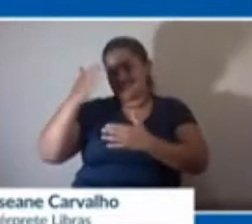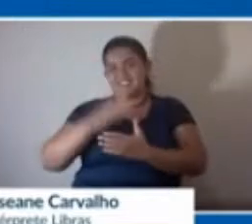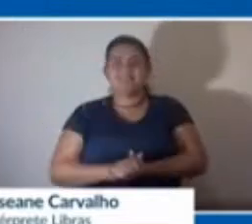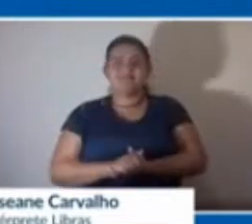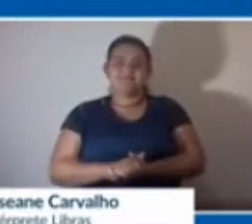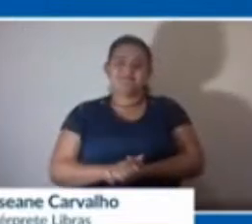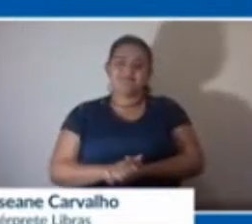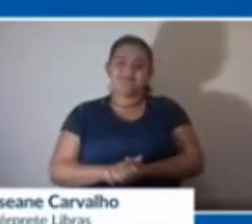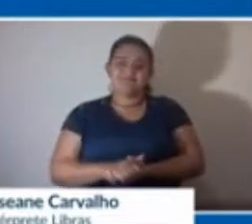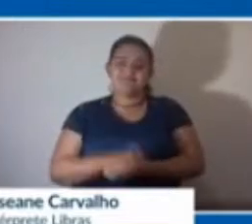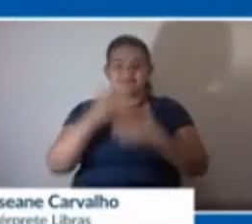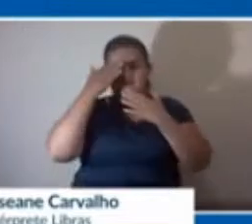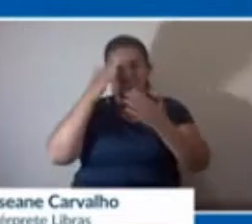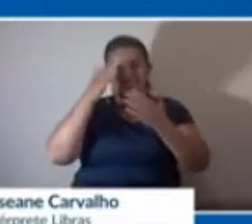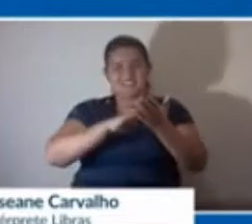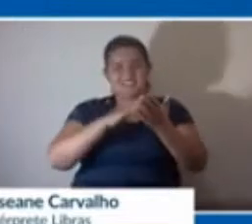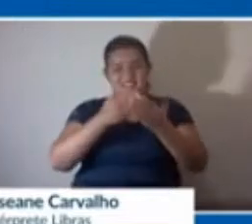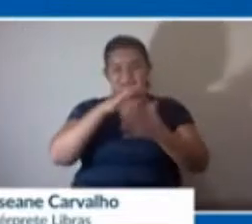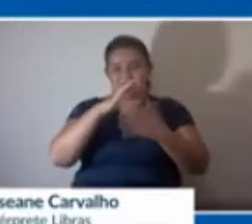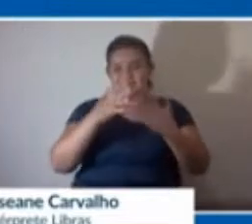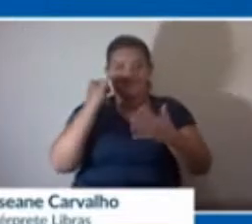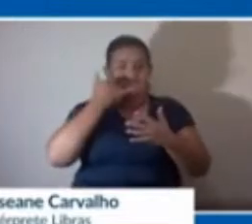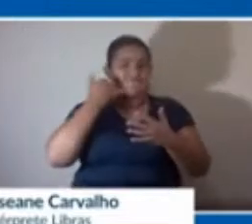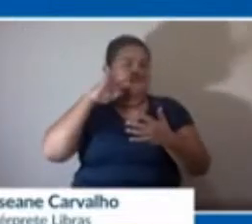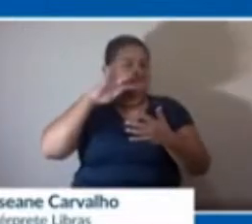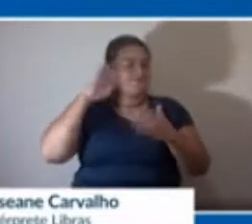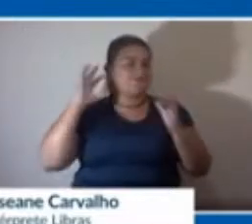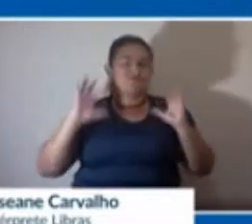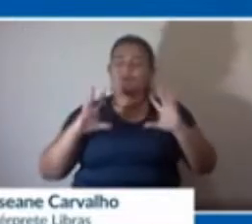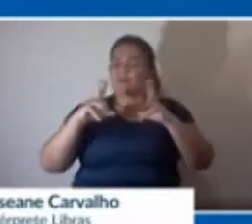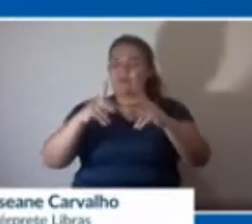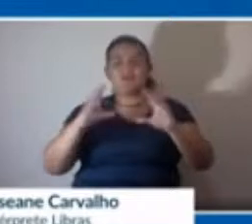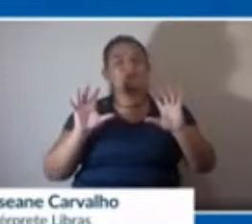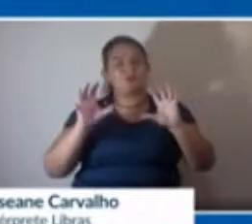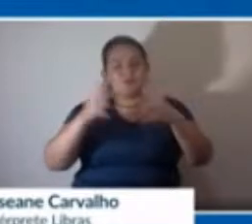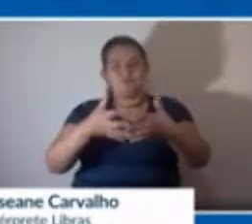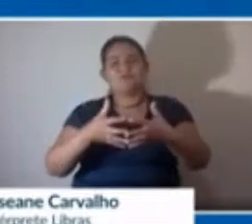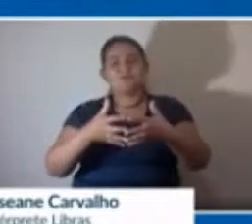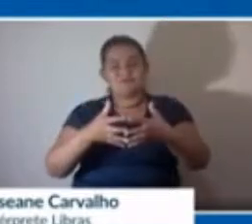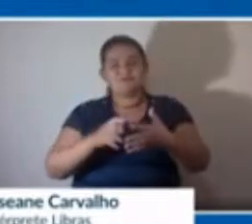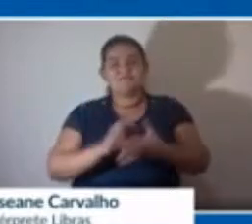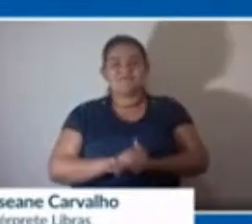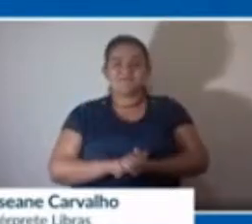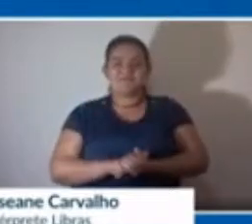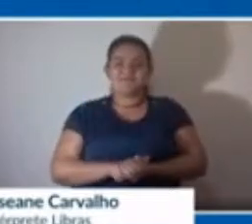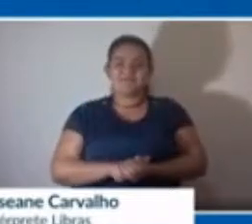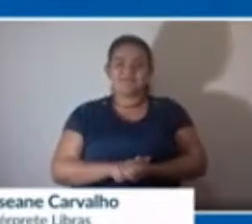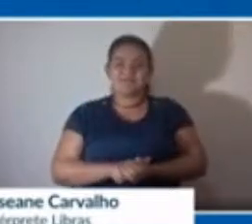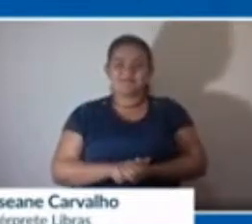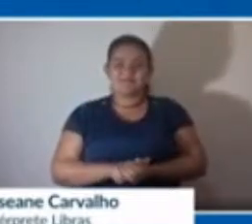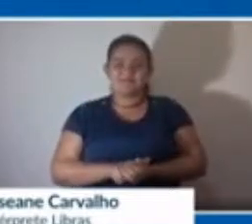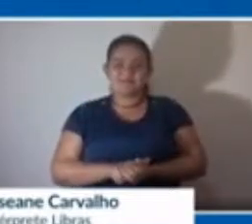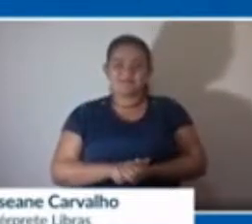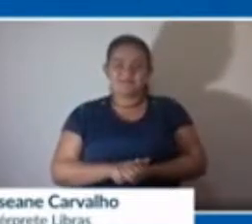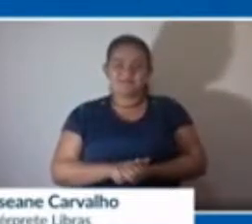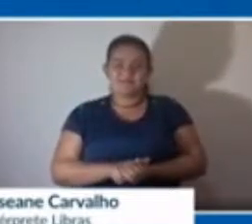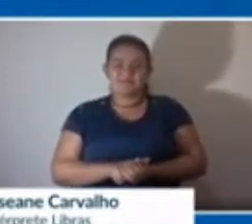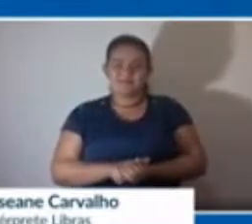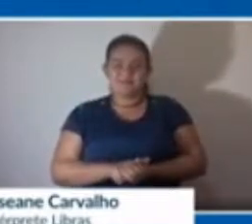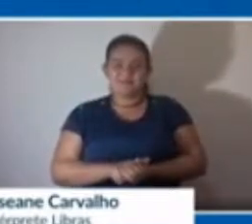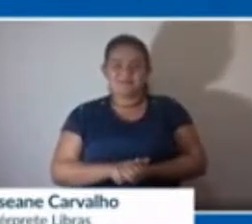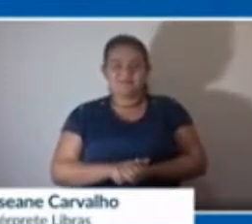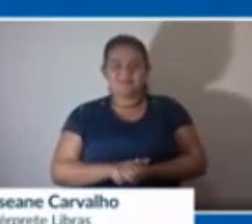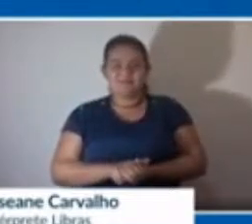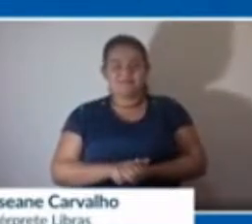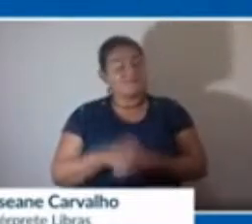Obrigada, Josiane, obrigada a você, enfim, toda a equipe aí. E é isso, né? Bom, eu me despedi das nossas